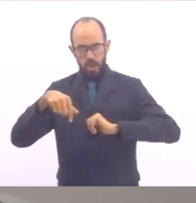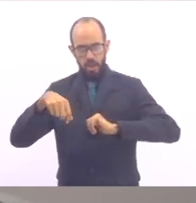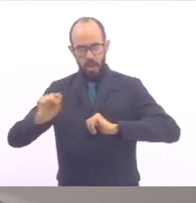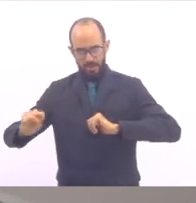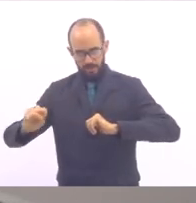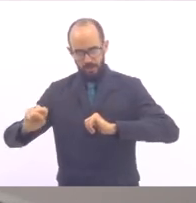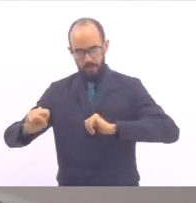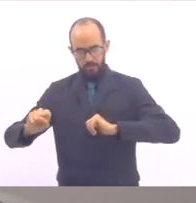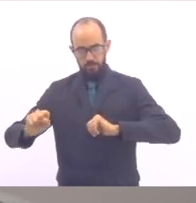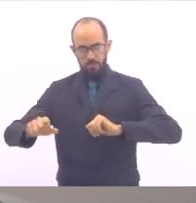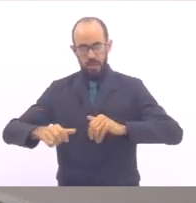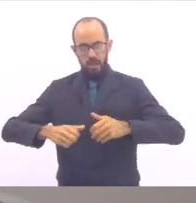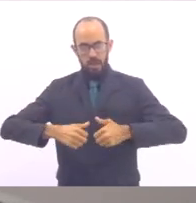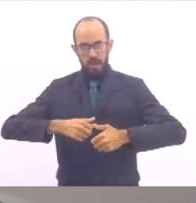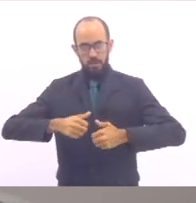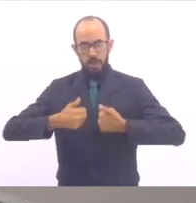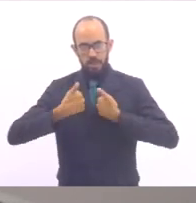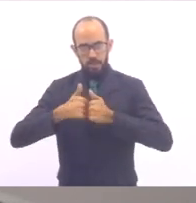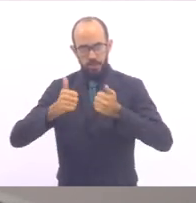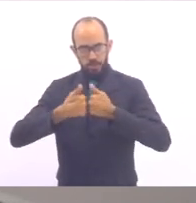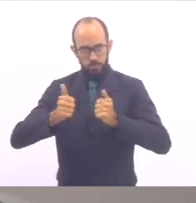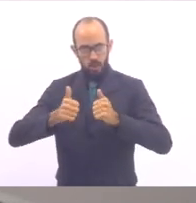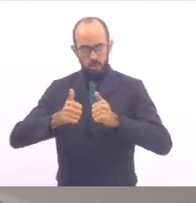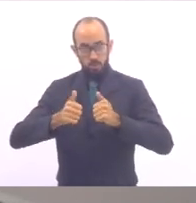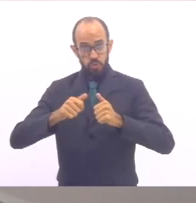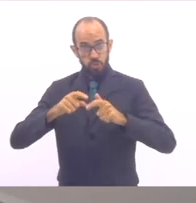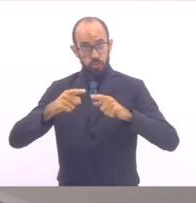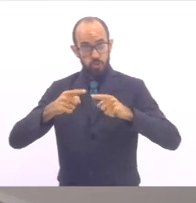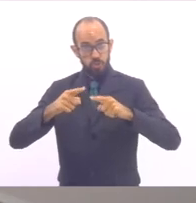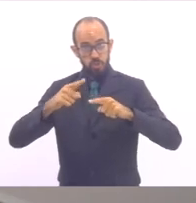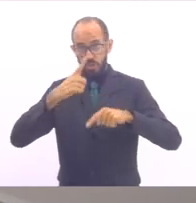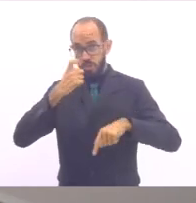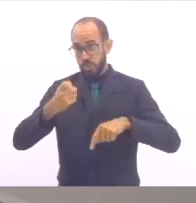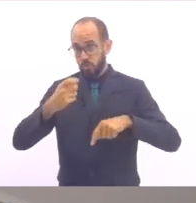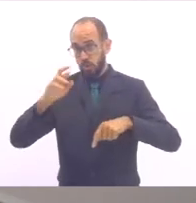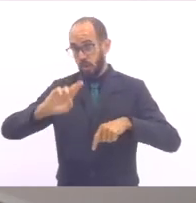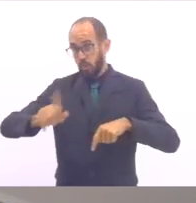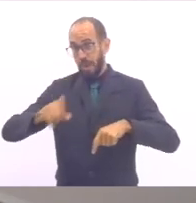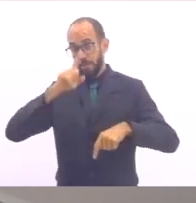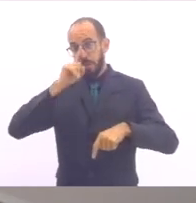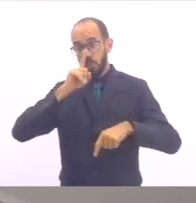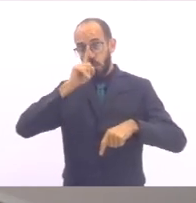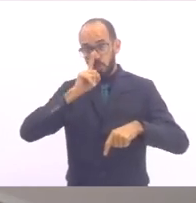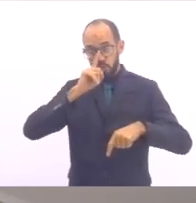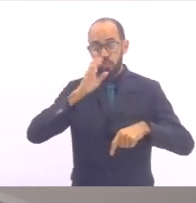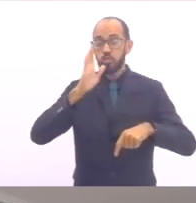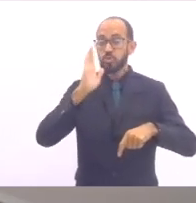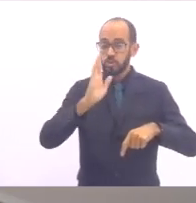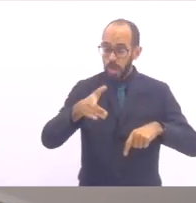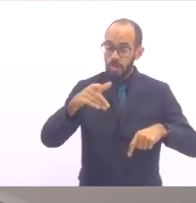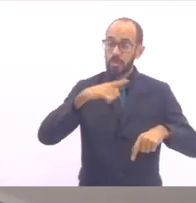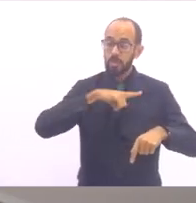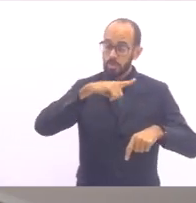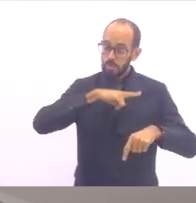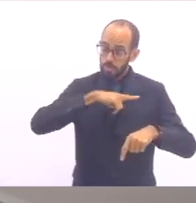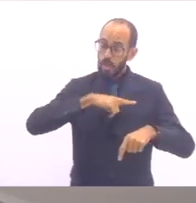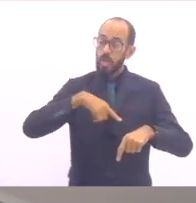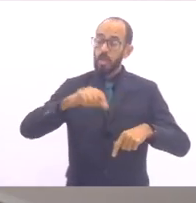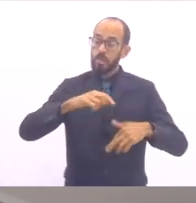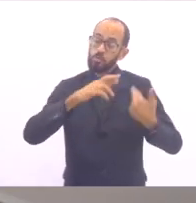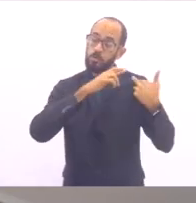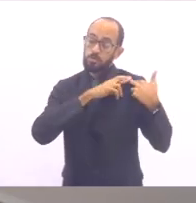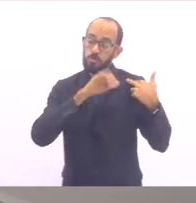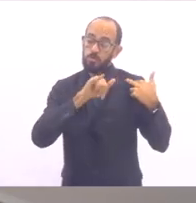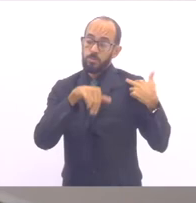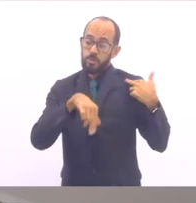resíduos não perigosos, elas já são uma realidade no INEA. Então, é um ponto de desburocratização, né, e eu acho que